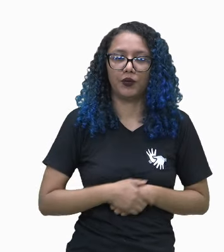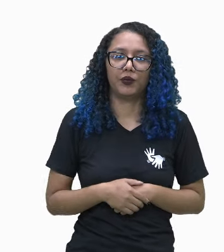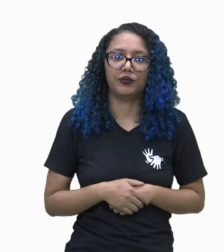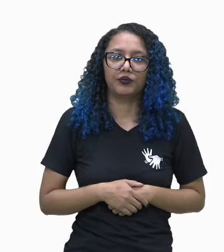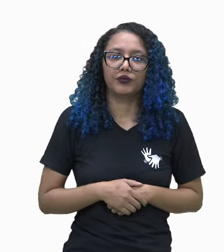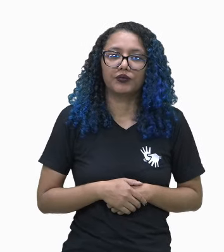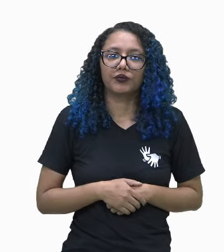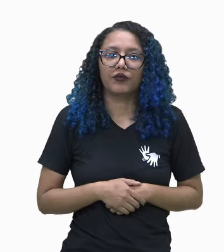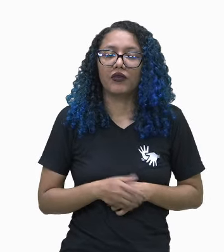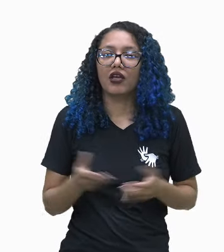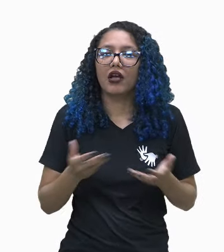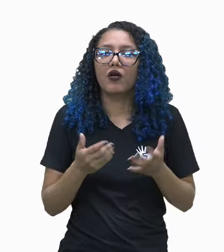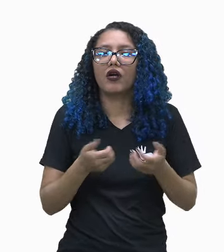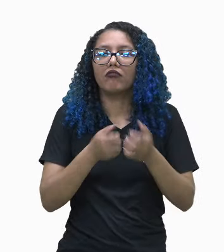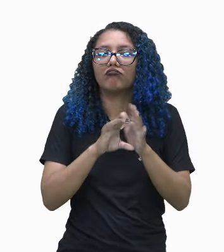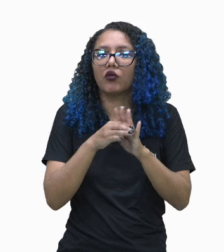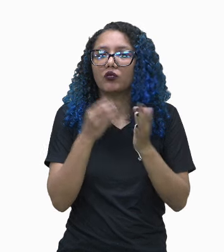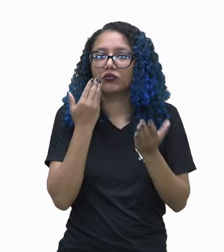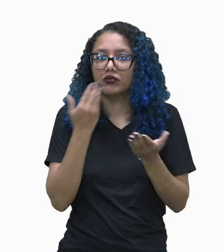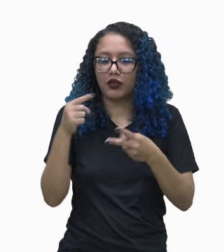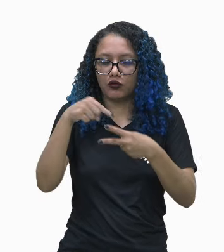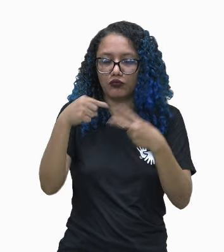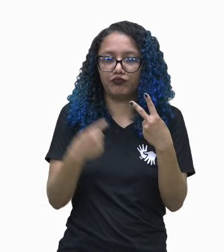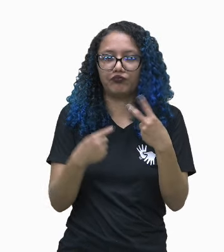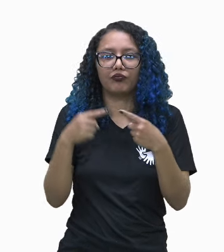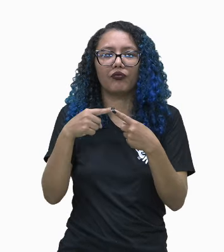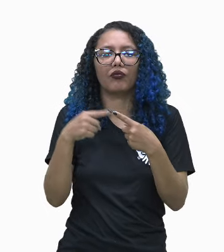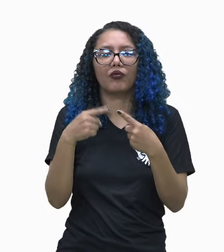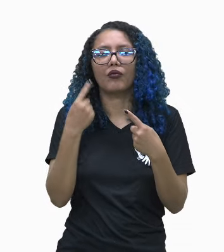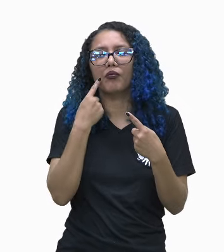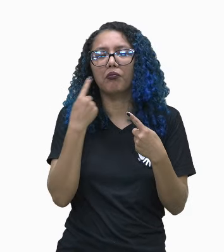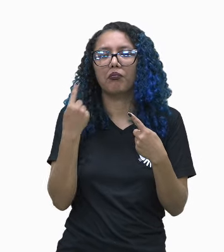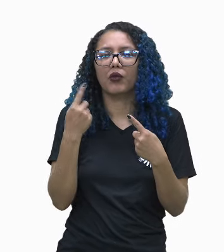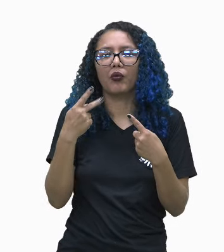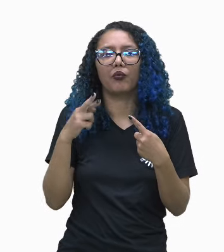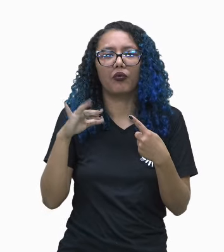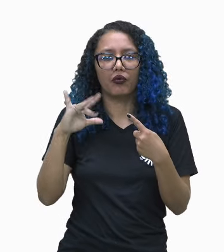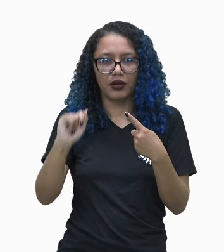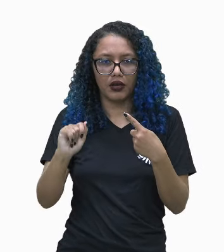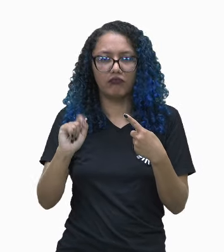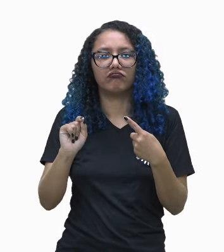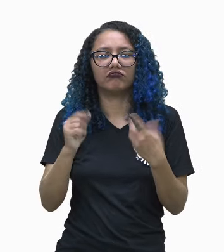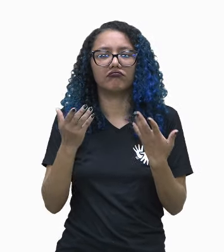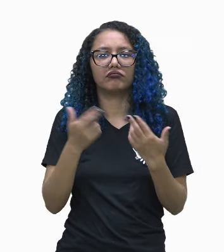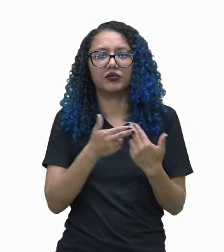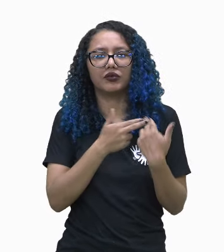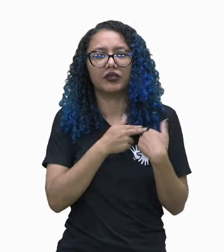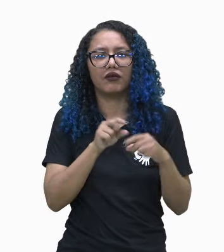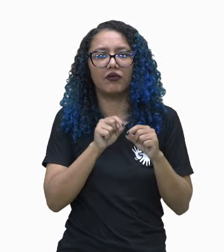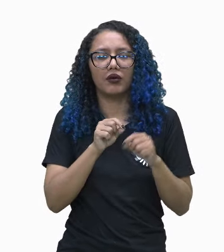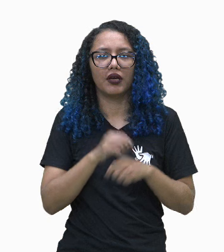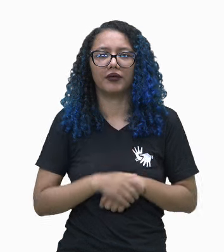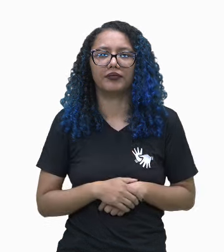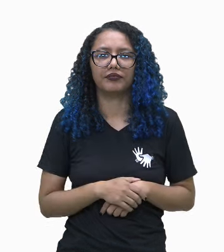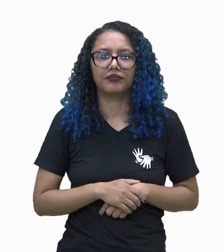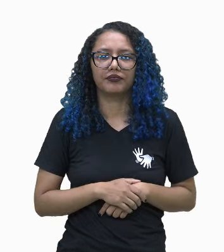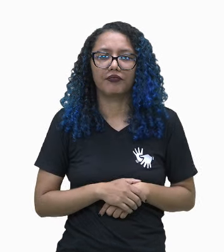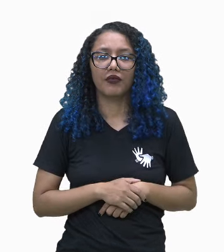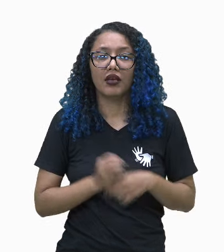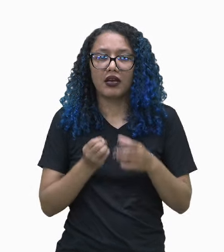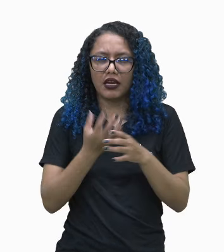bases púricas e pirimídicas, né? As púricas são responsáveis pela formação de ponte